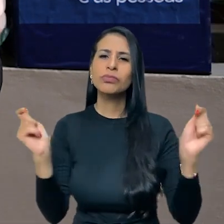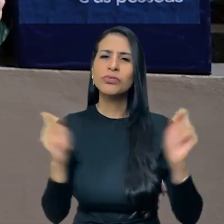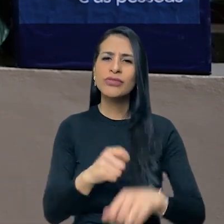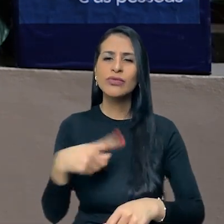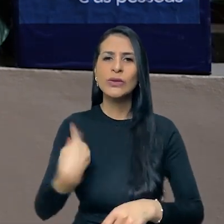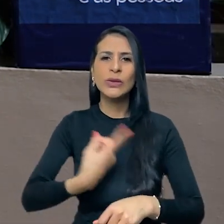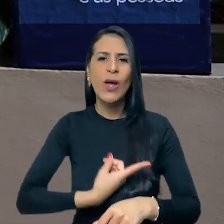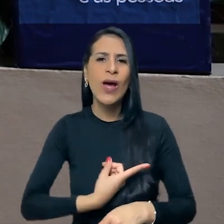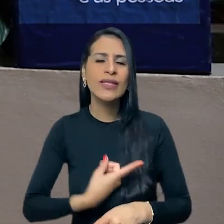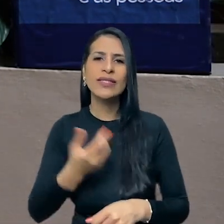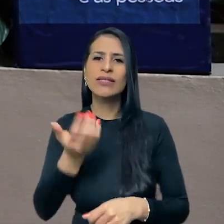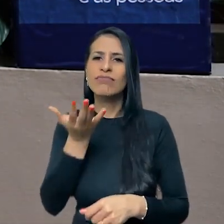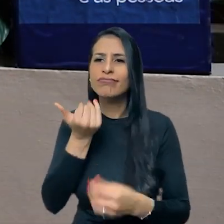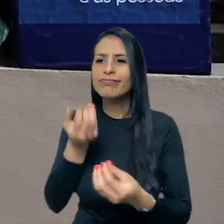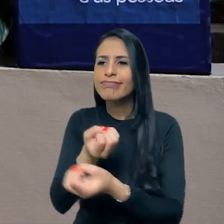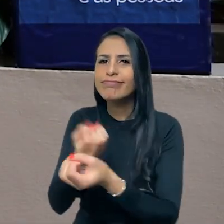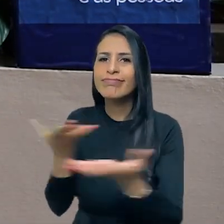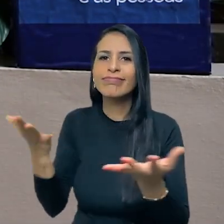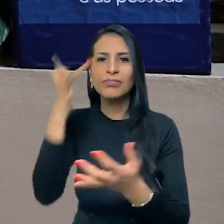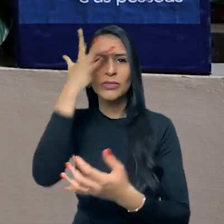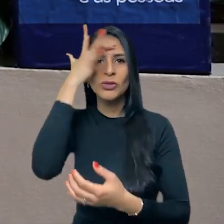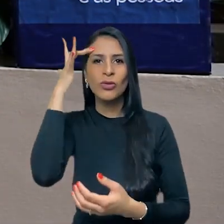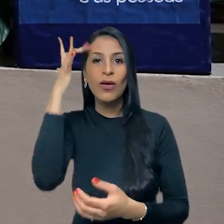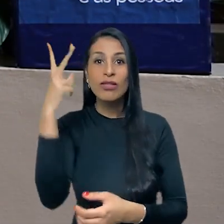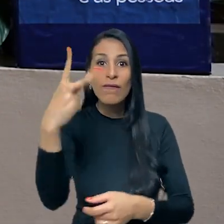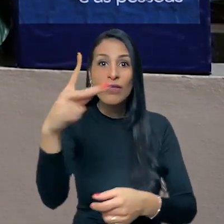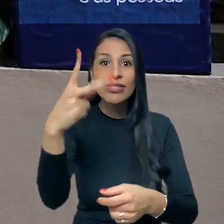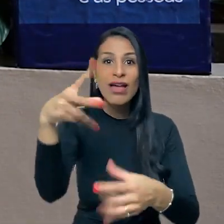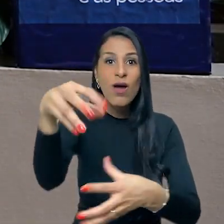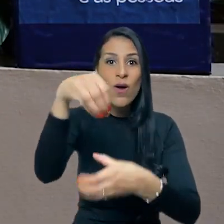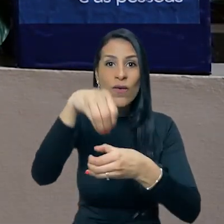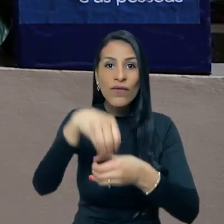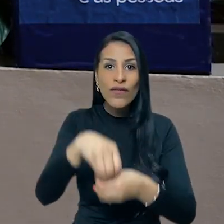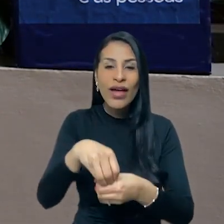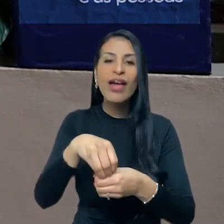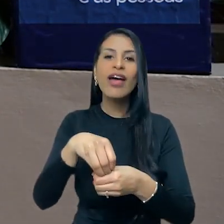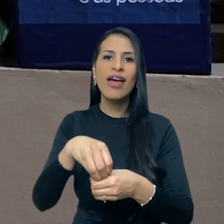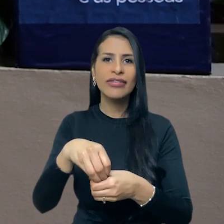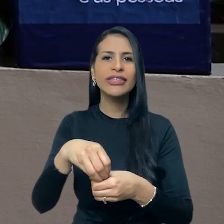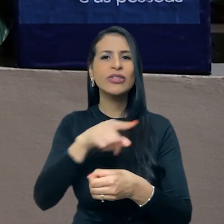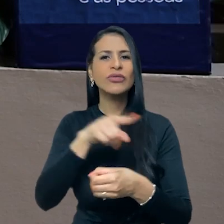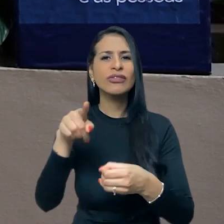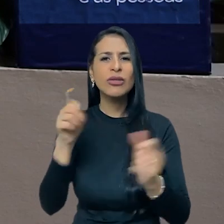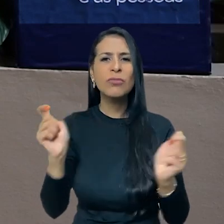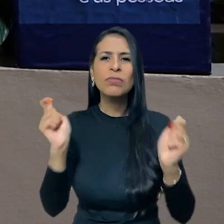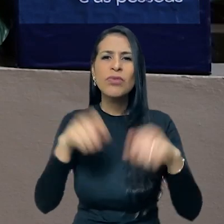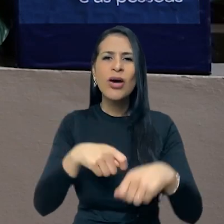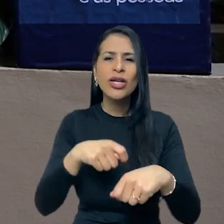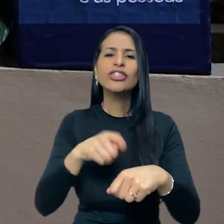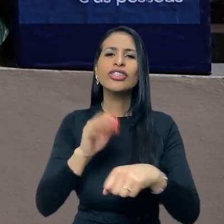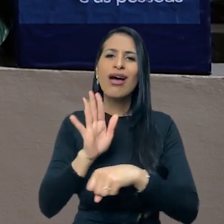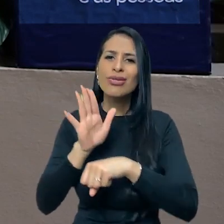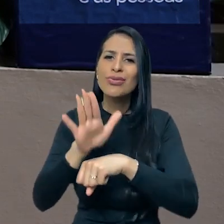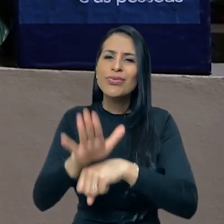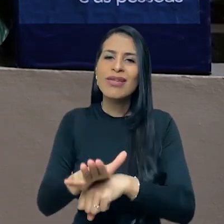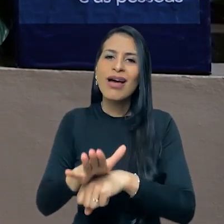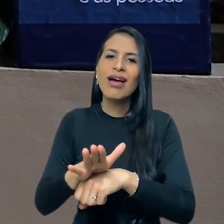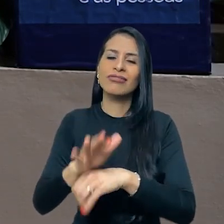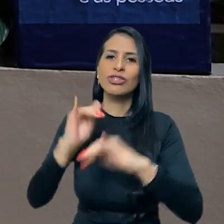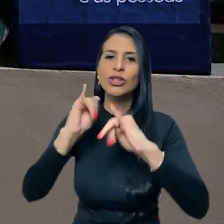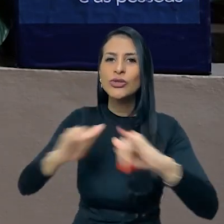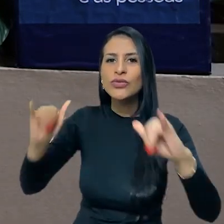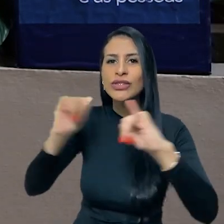pessoas. Através da sua oferta, você contribui para que a mensagem de